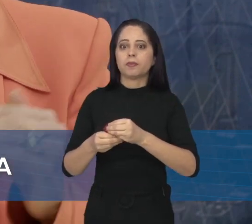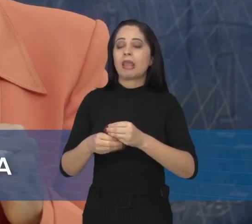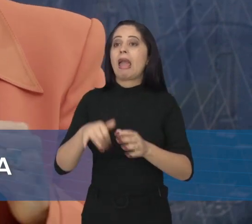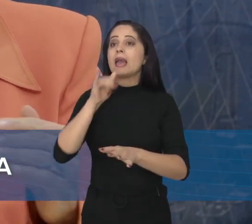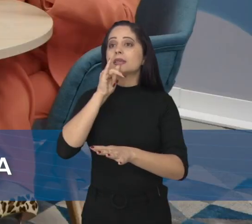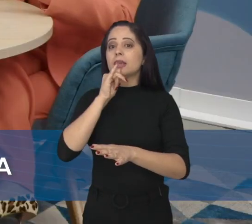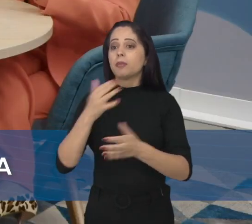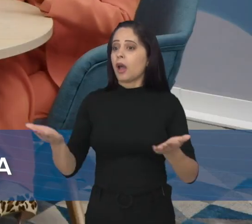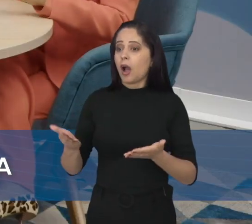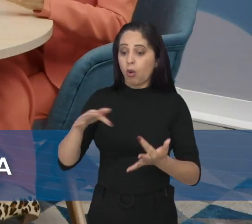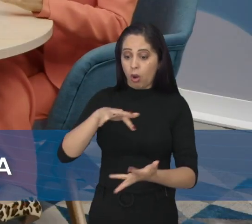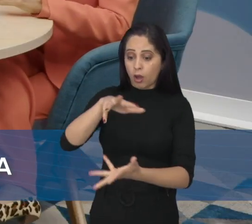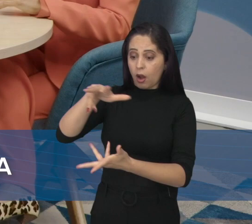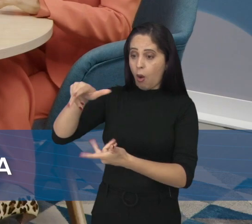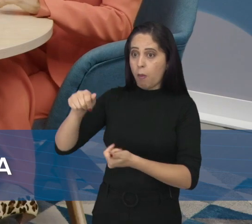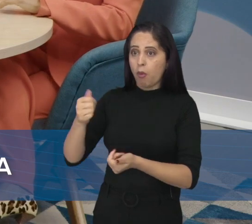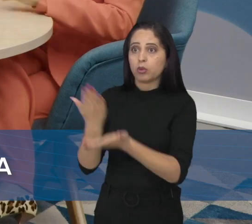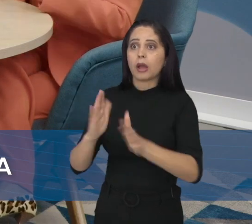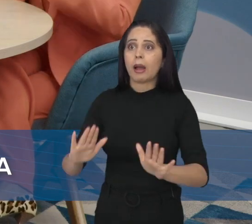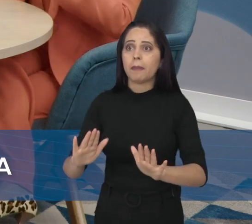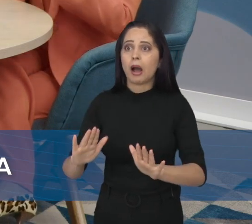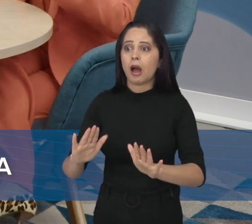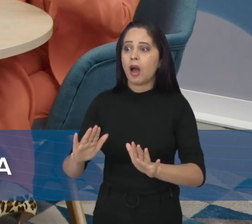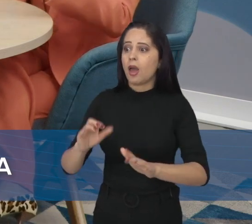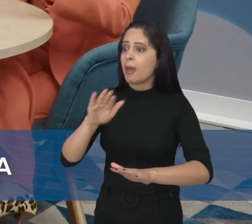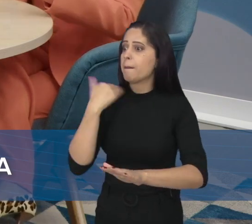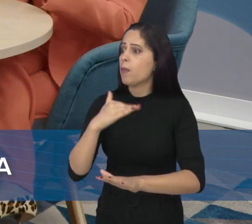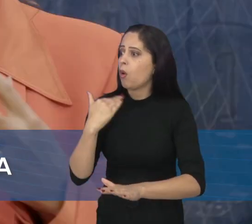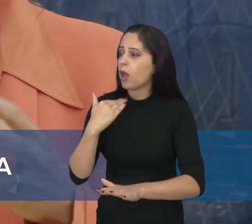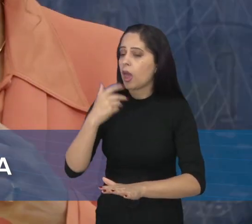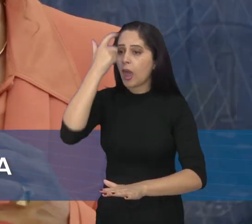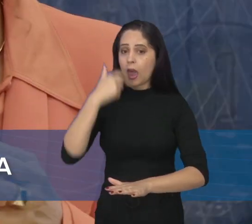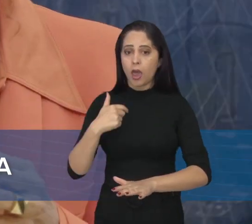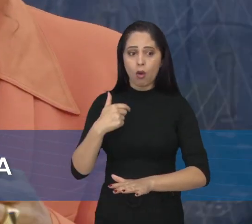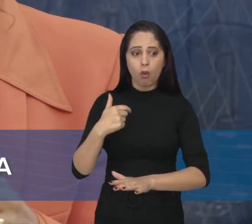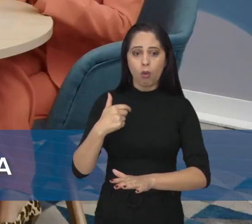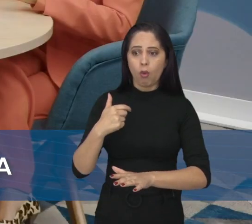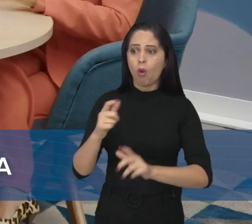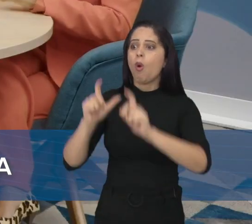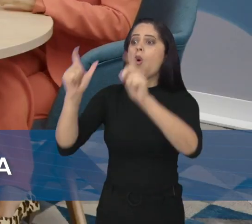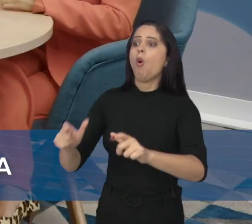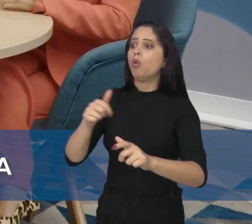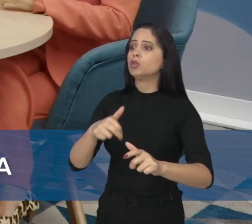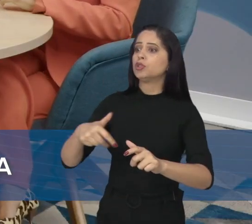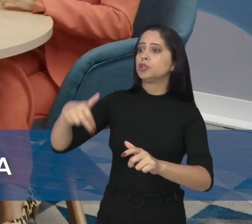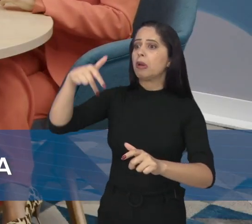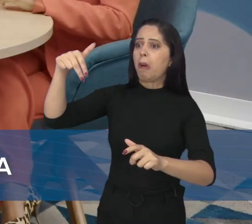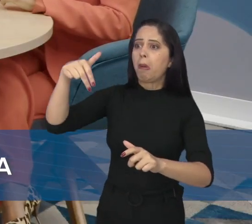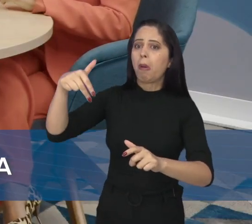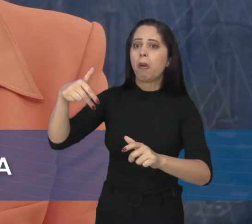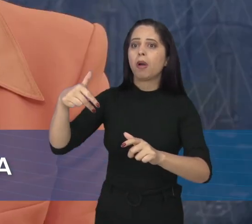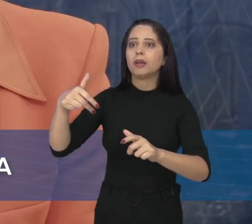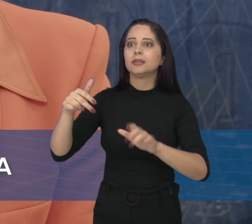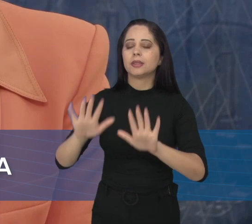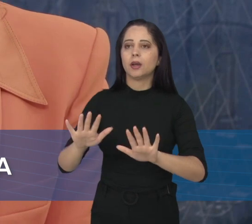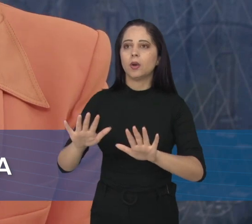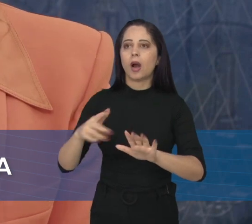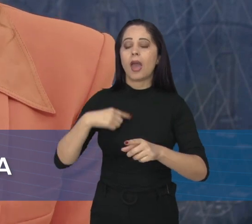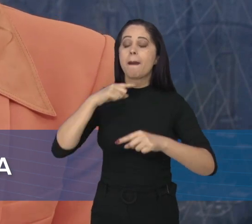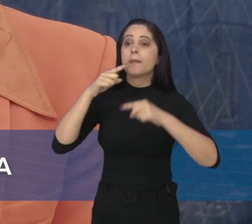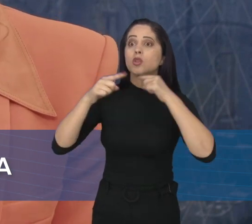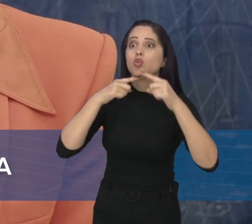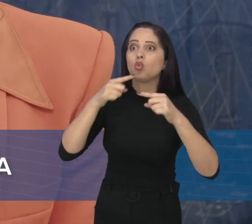como você bem comentou, se a morte chegar, eu vou para onde? O que vai acontecer? E aí eu tenho perguntas que pedem estrutura, que